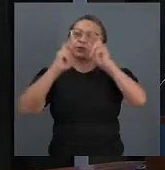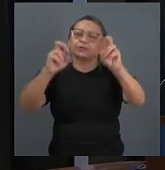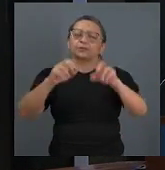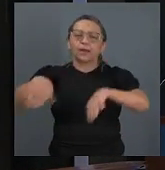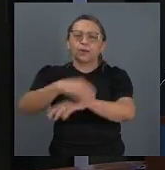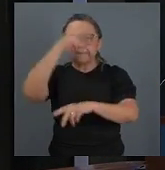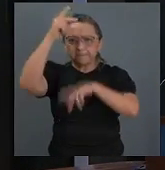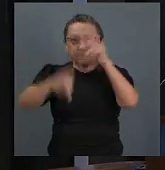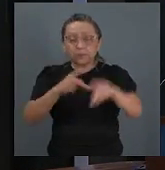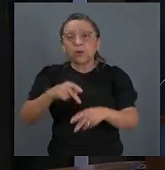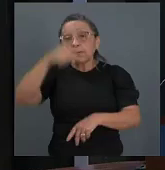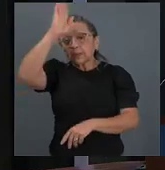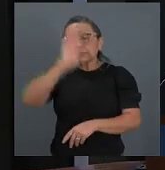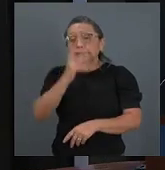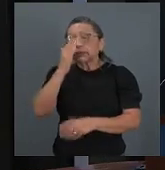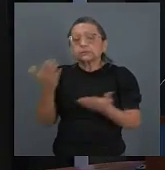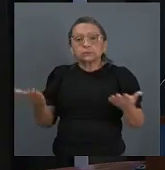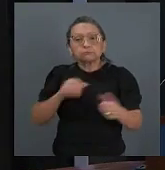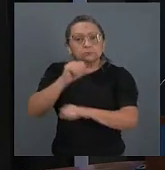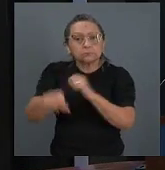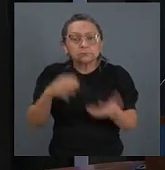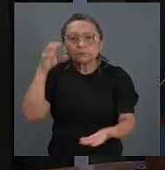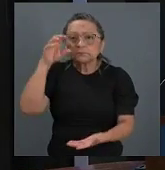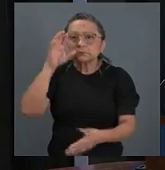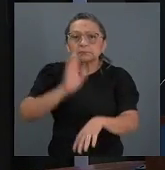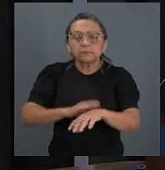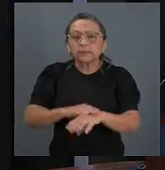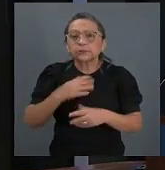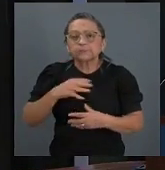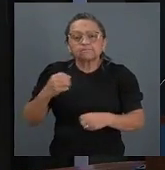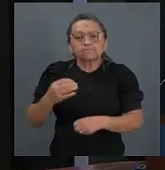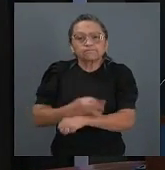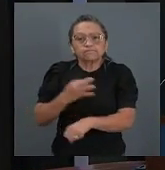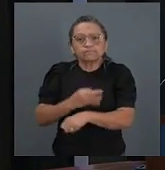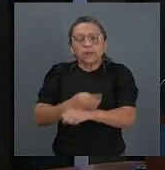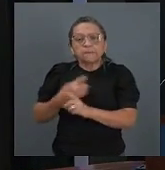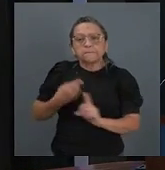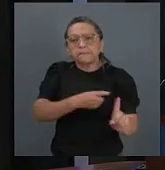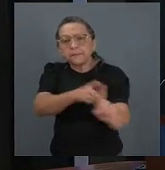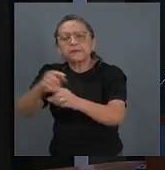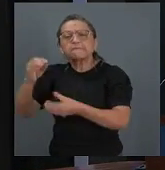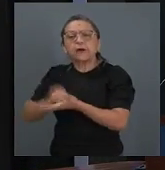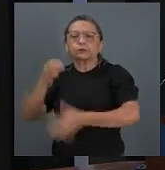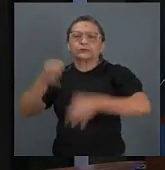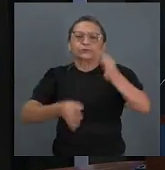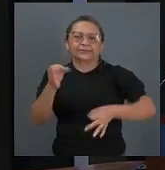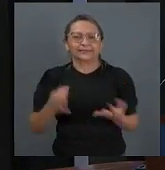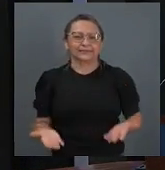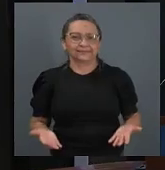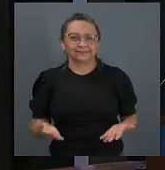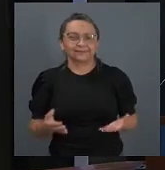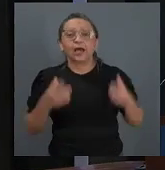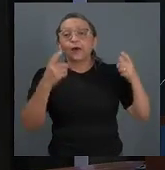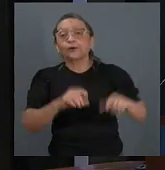O Brasil virou um celeiro de intimidação, de perseguição, de injustiça,